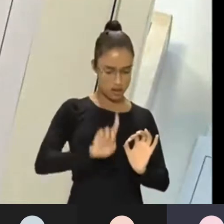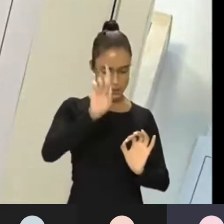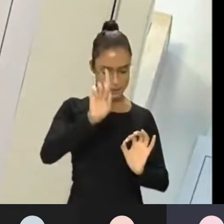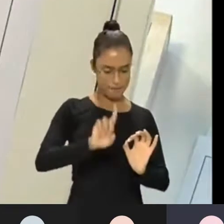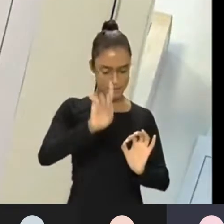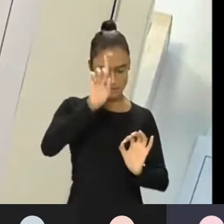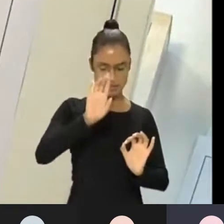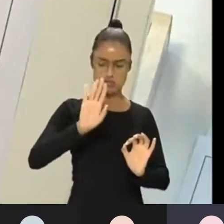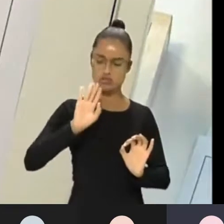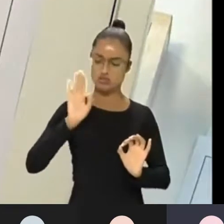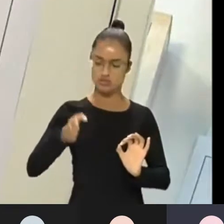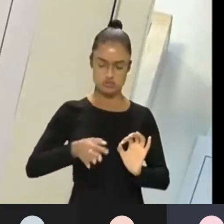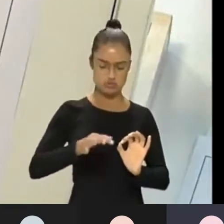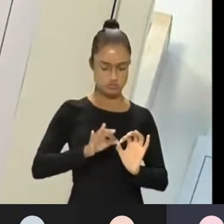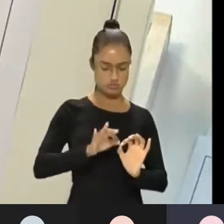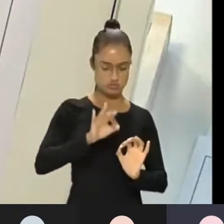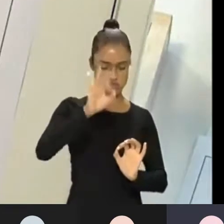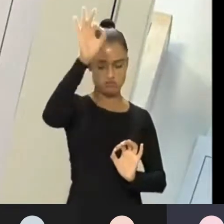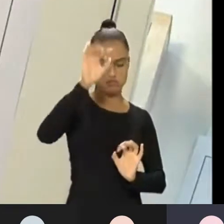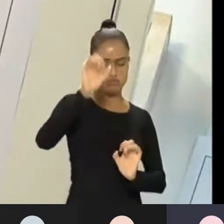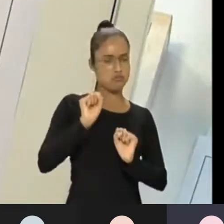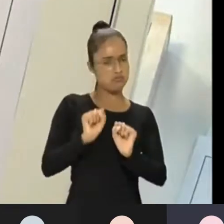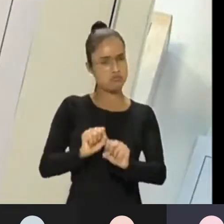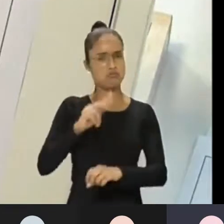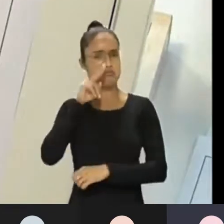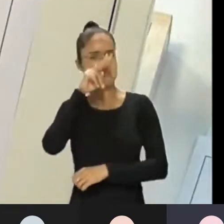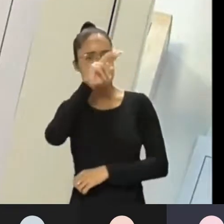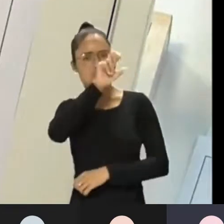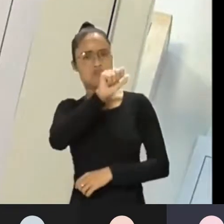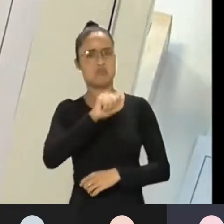Como a linha já está traçada, eu posso já passar o traço forte.